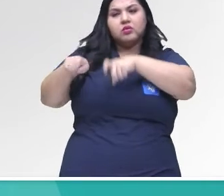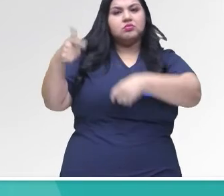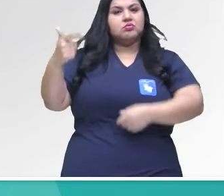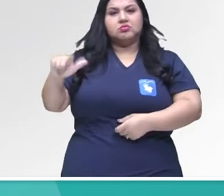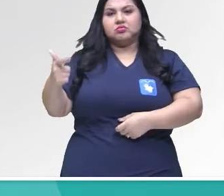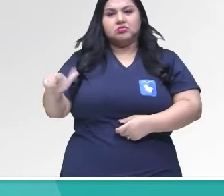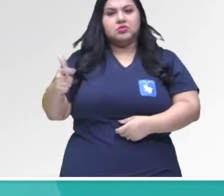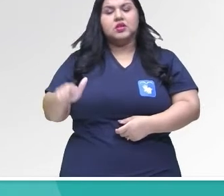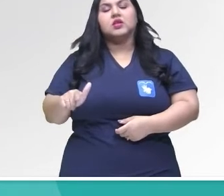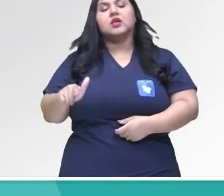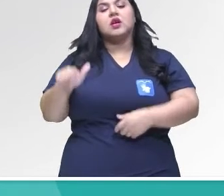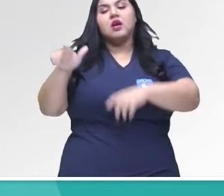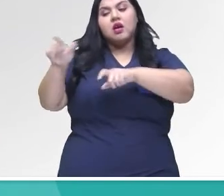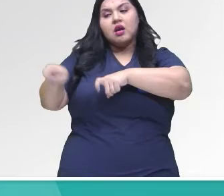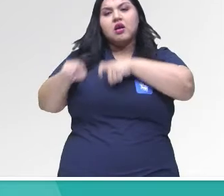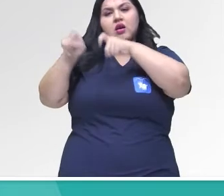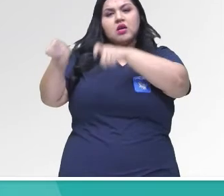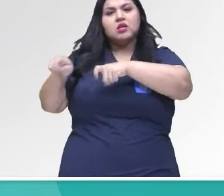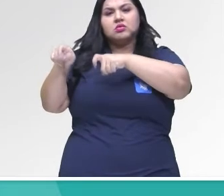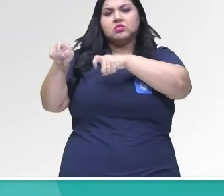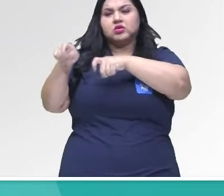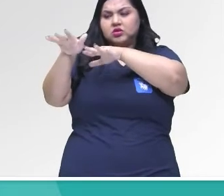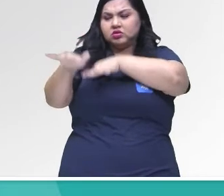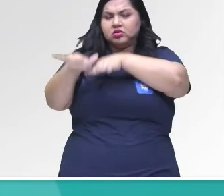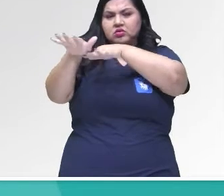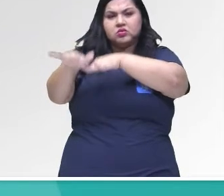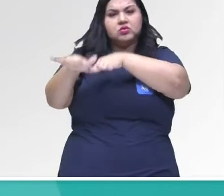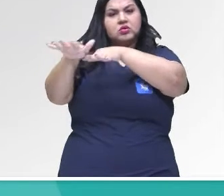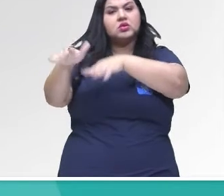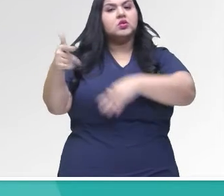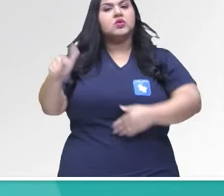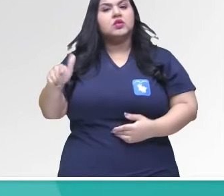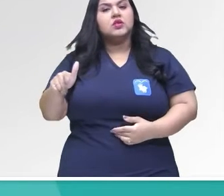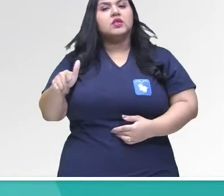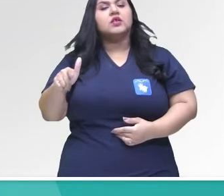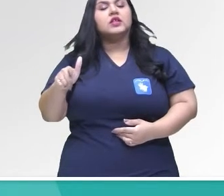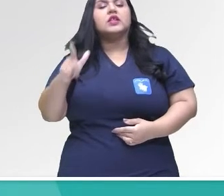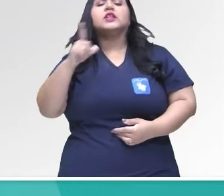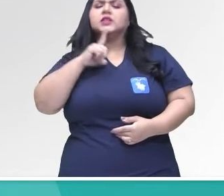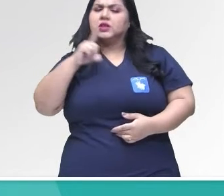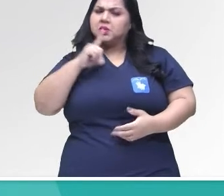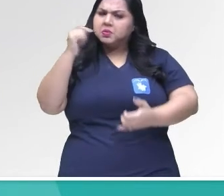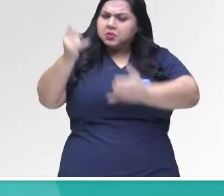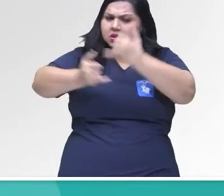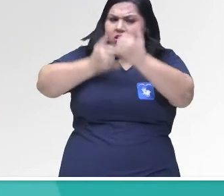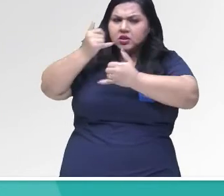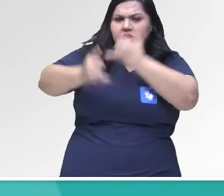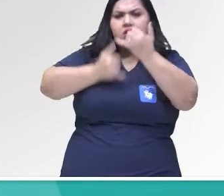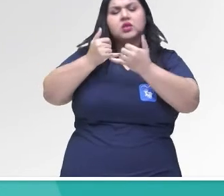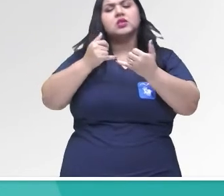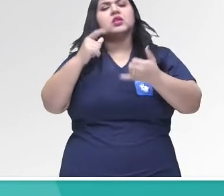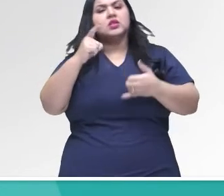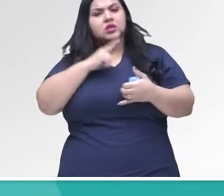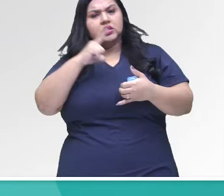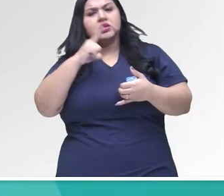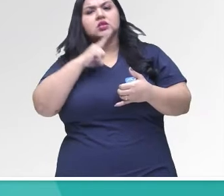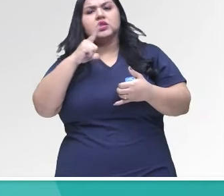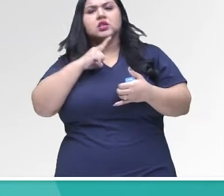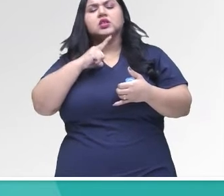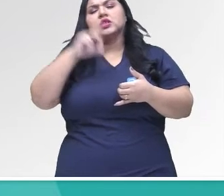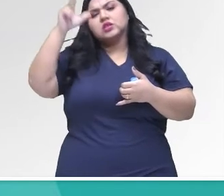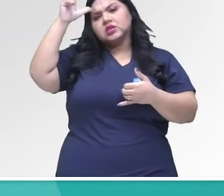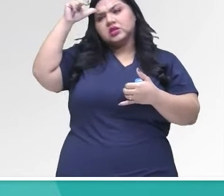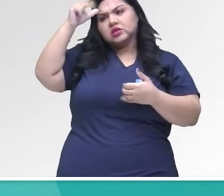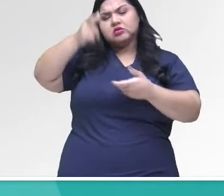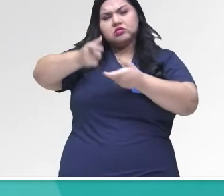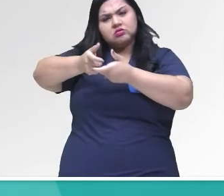O maracatu rural não existe esse cortejo. Existem brincadeiras, existem todos os cavaleiros de lança